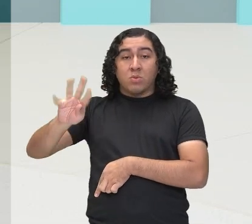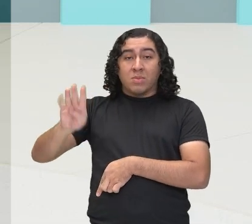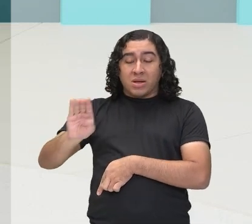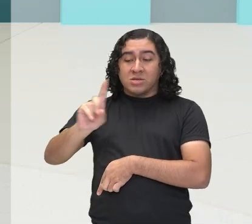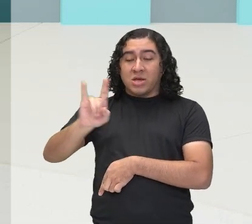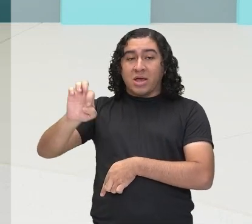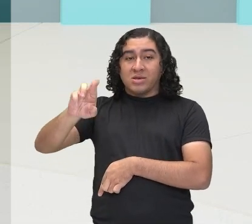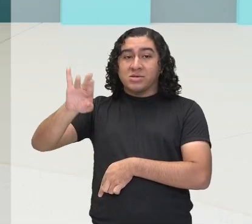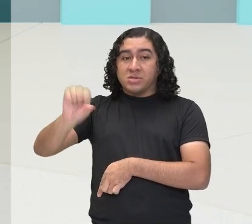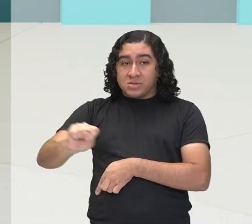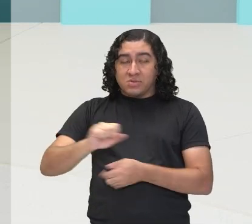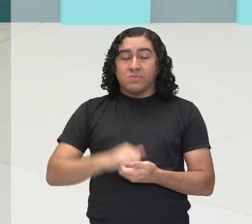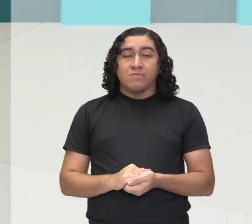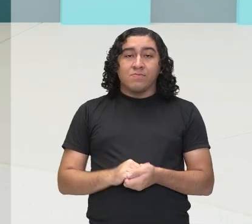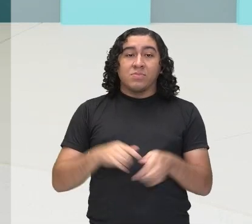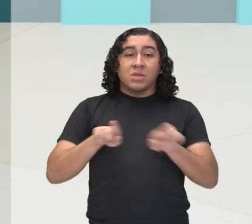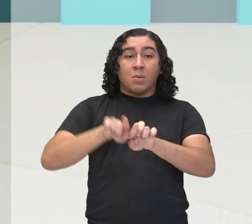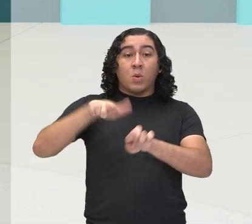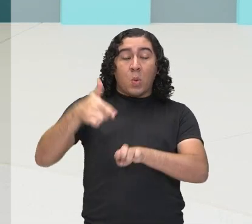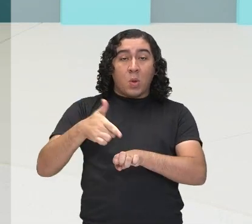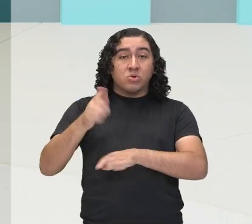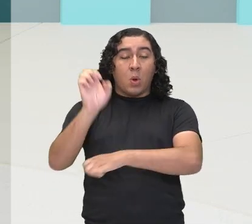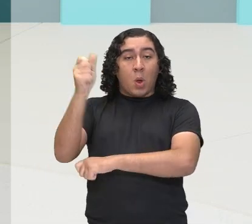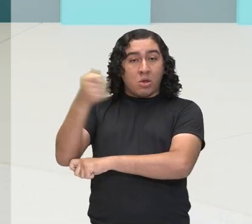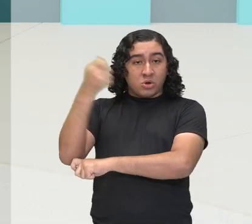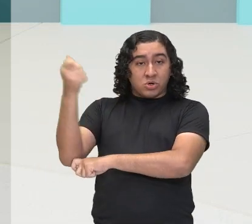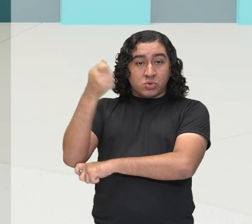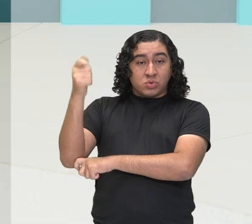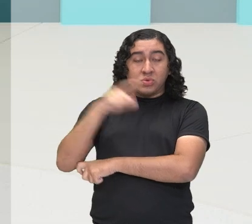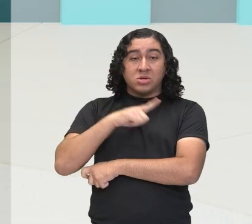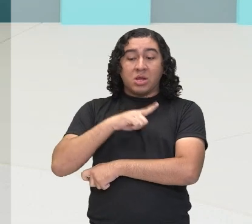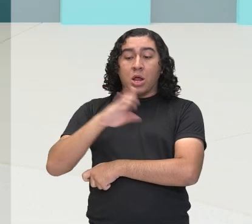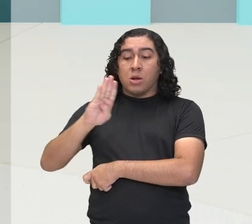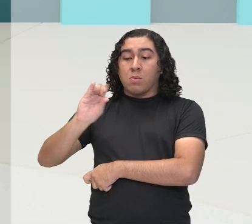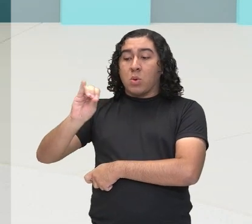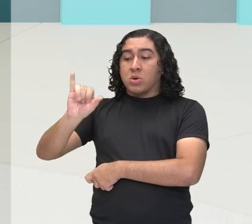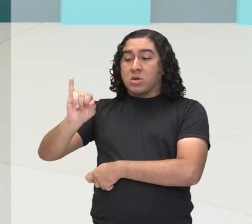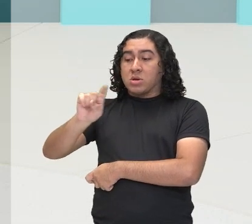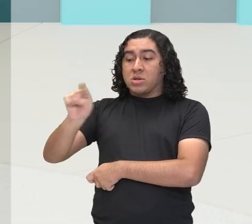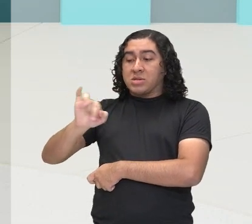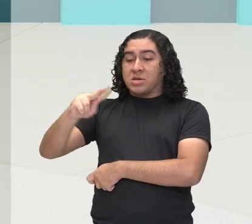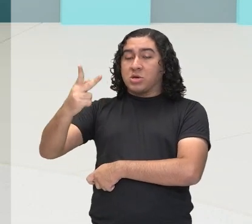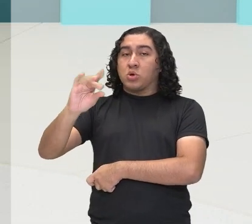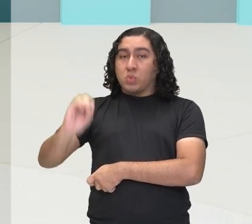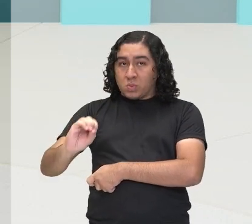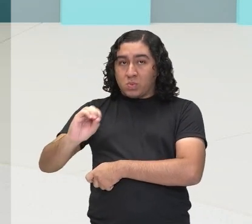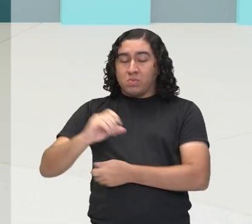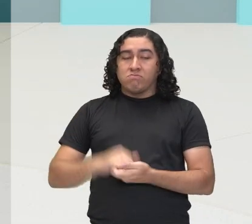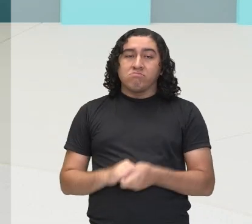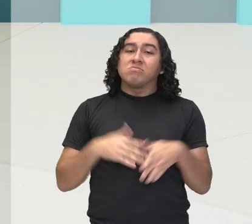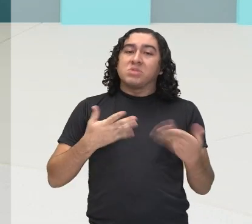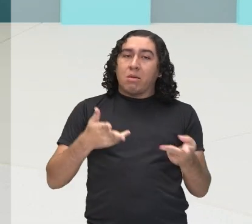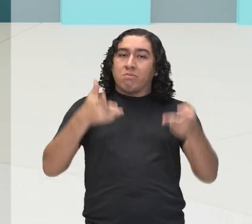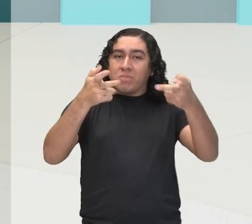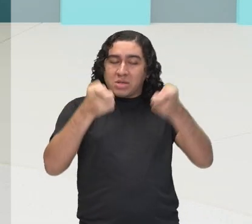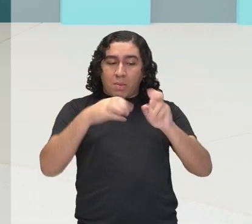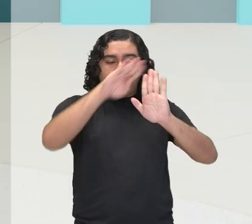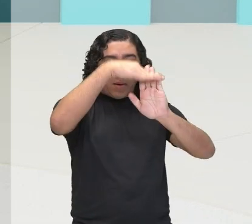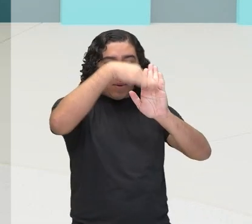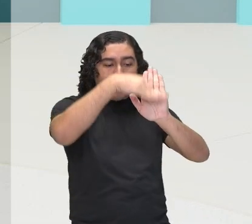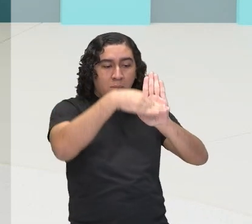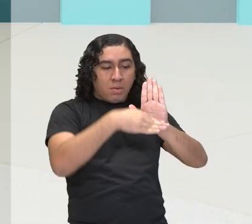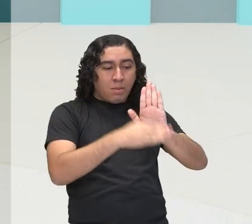Rio Grande do Sul, boizinho. Então, como vocês puderam observar,